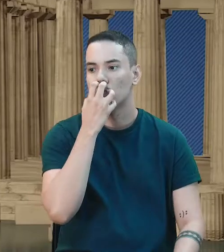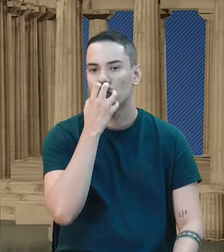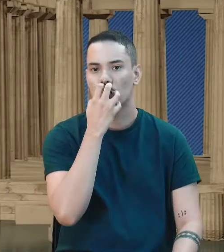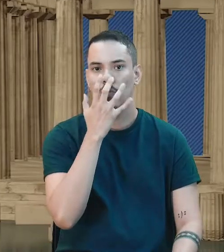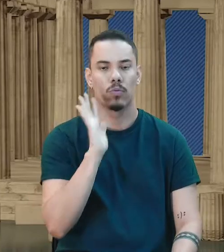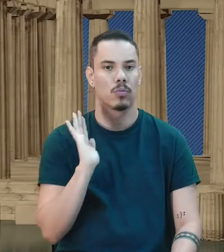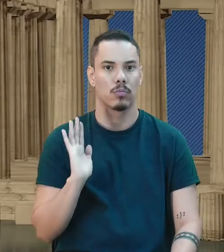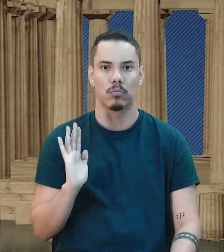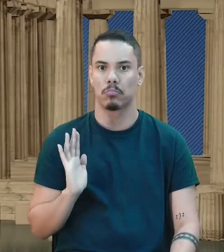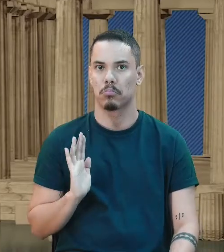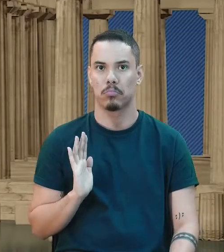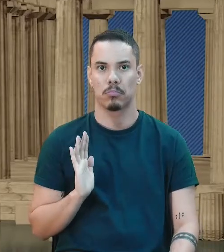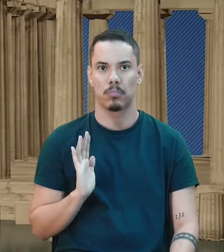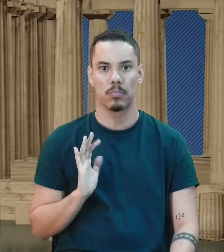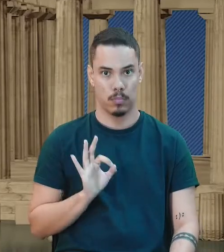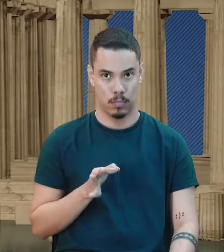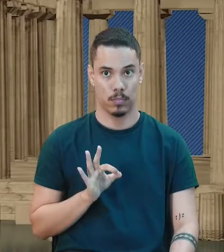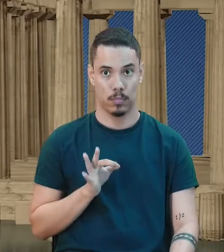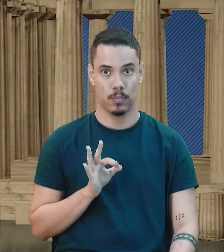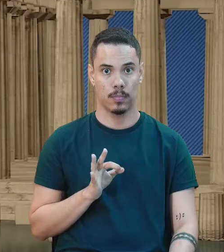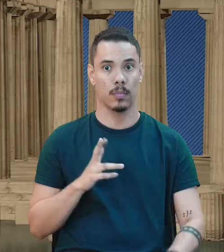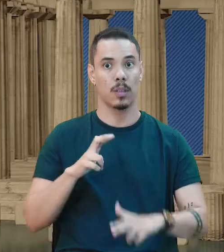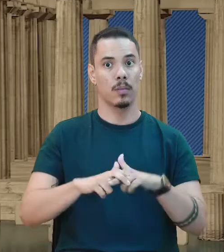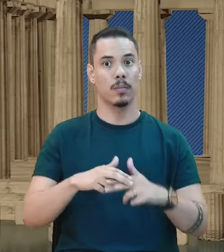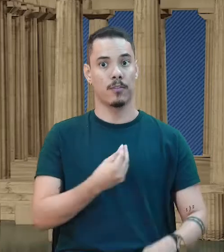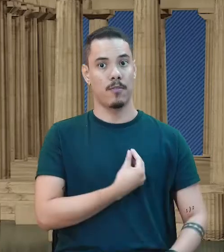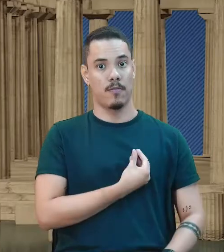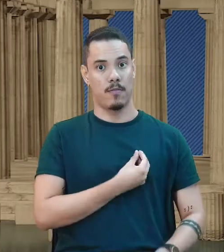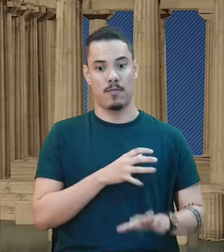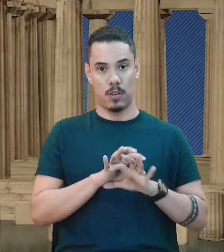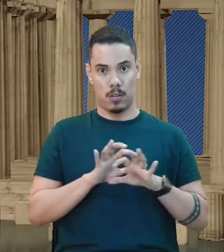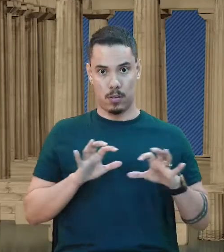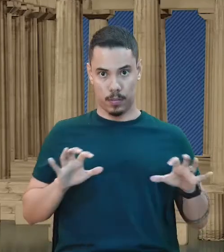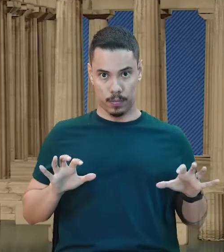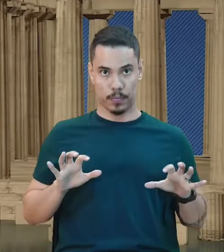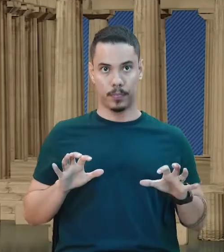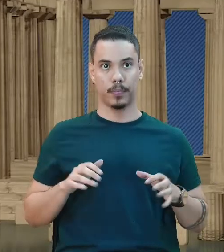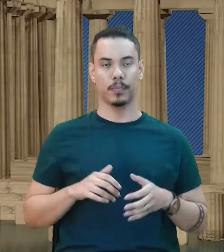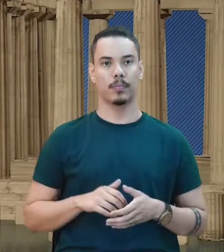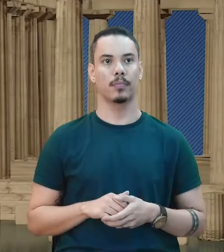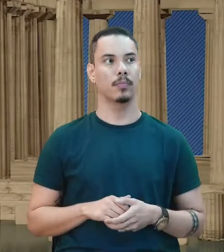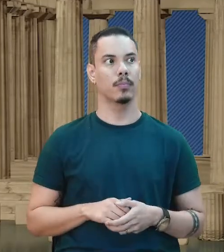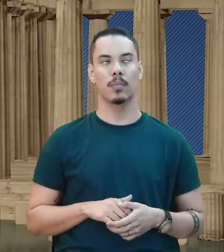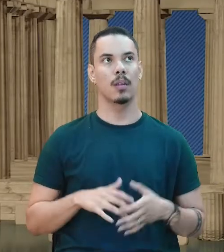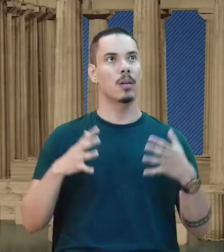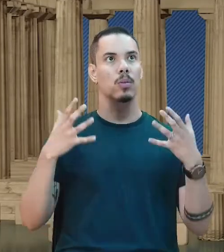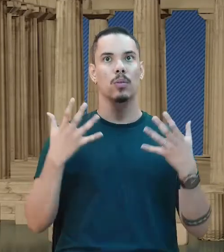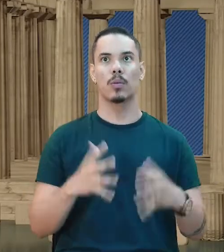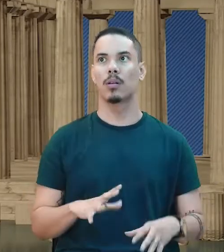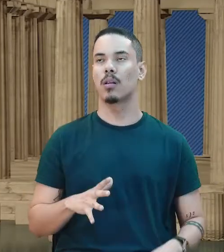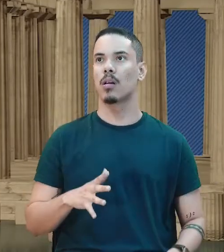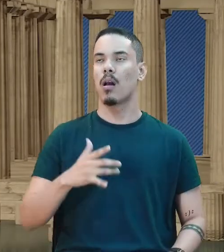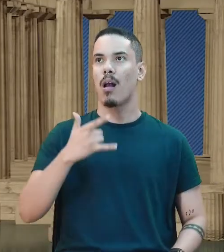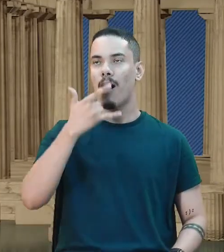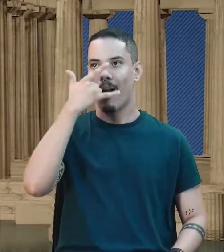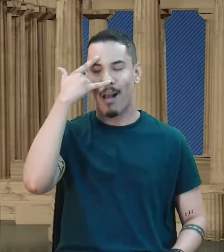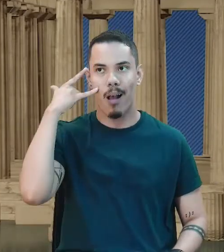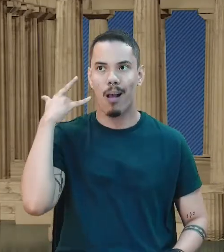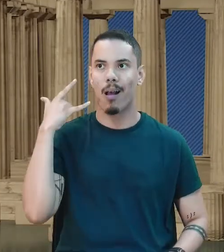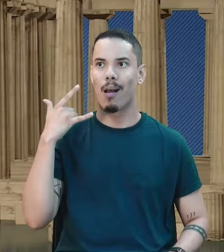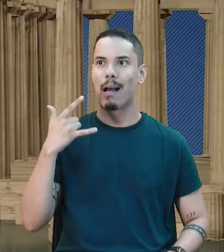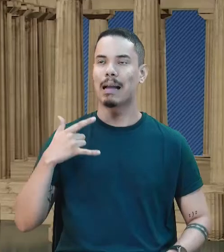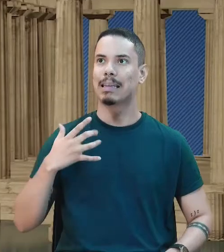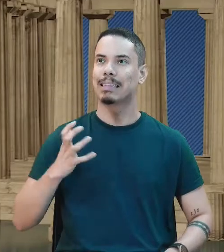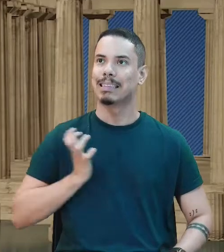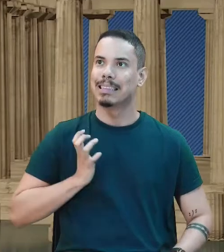os cínicos viviam dessa forma, sem almejar riquezas, ou seja,